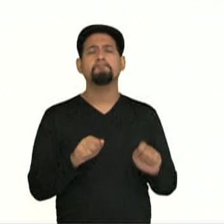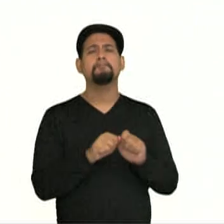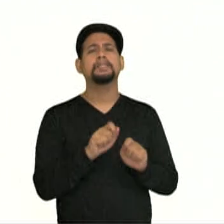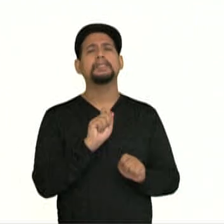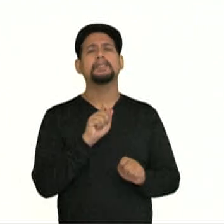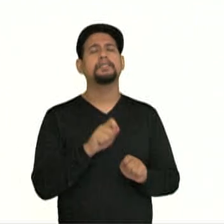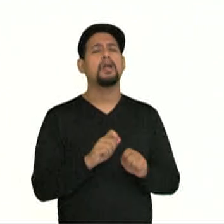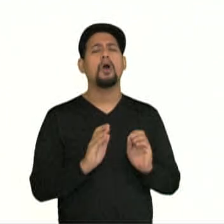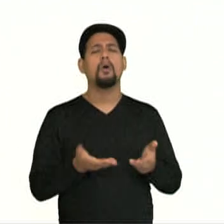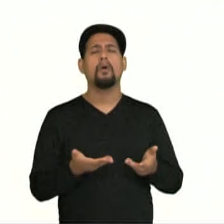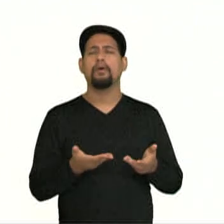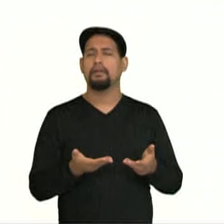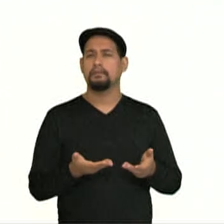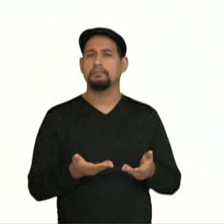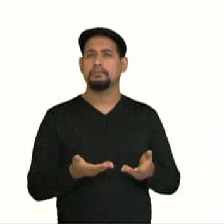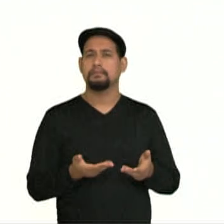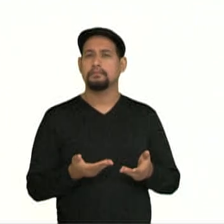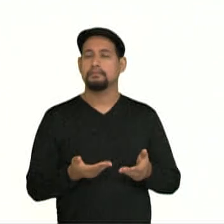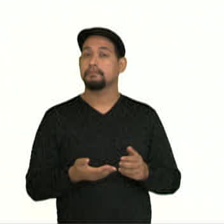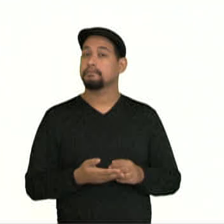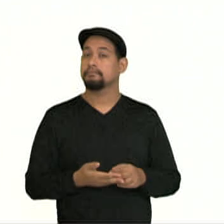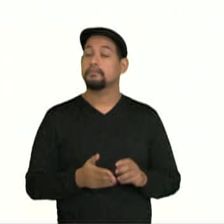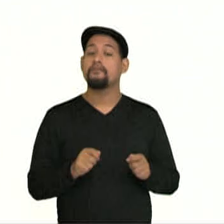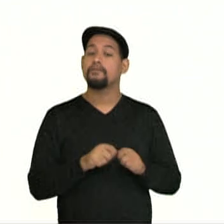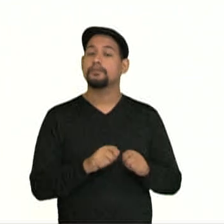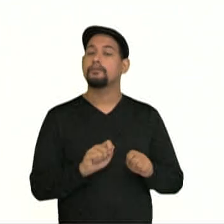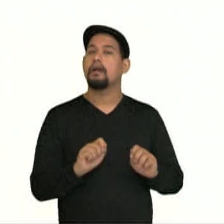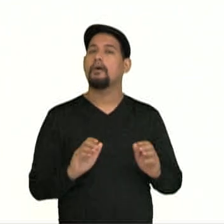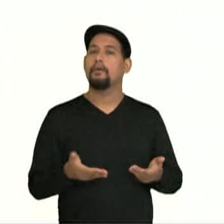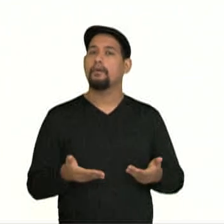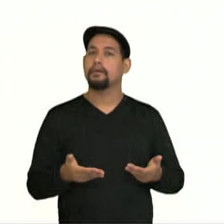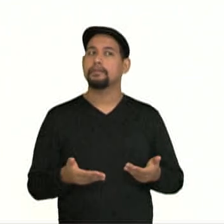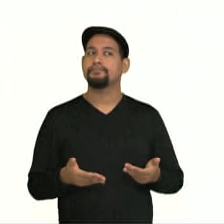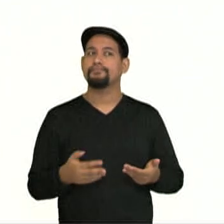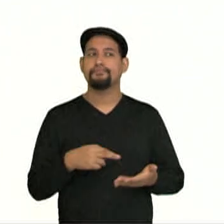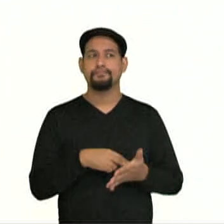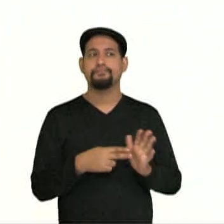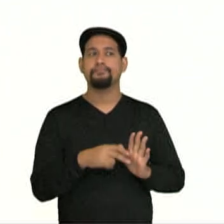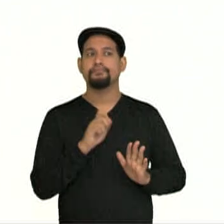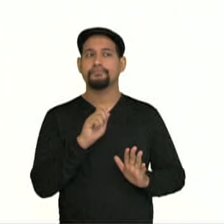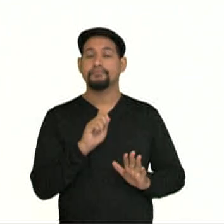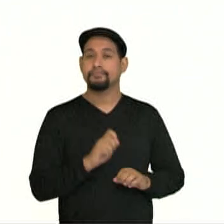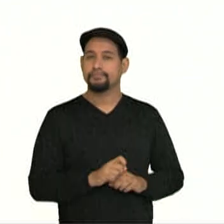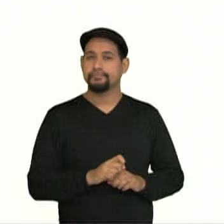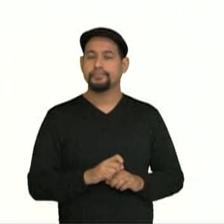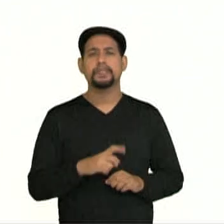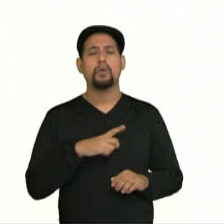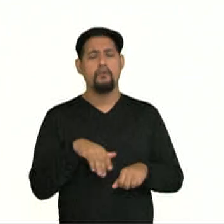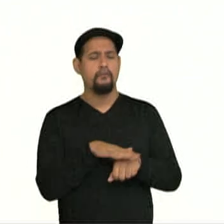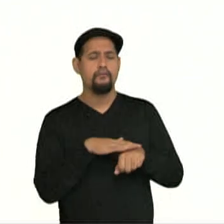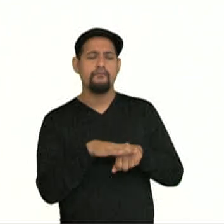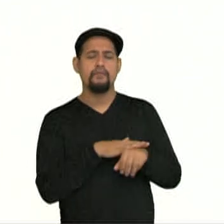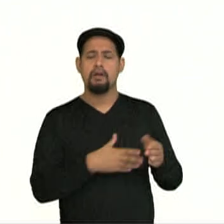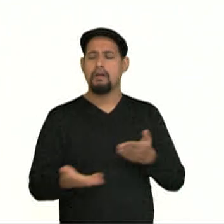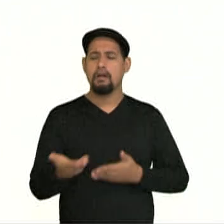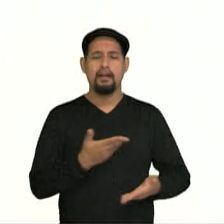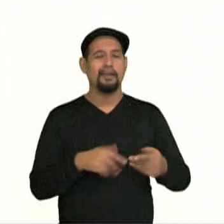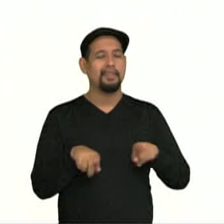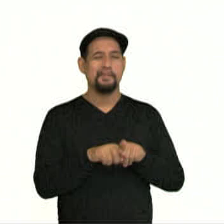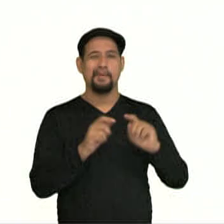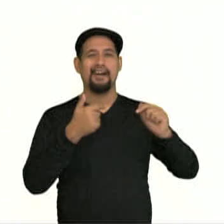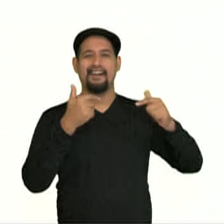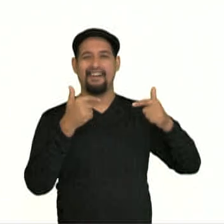doing now? O que eles estão fazendo agora, neste exato momento? They are talking and laughing. Conversando e dando